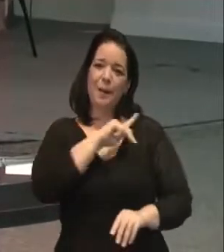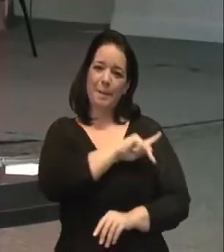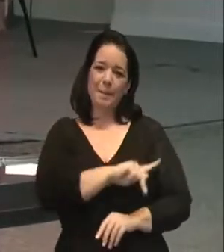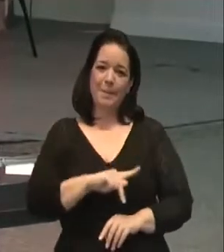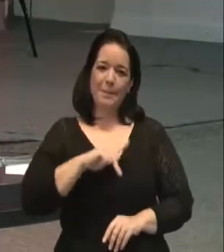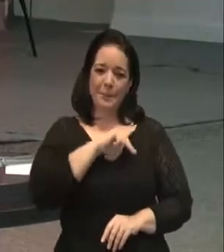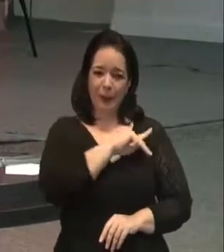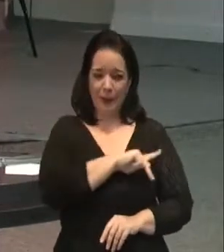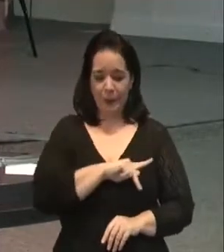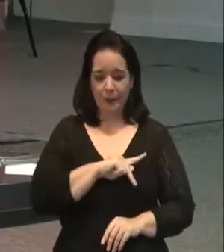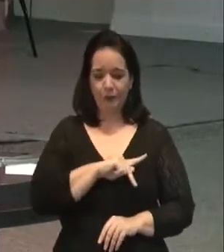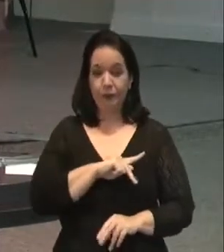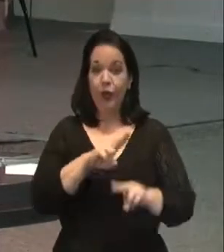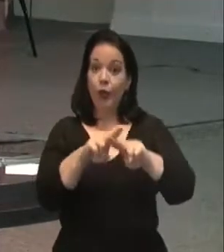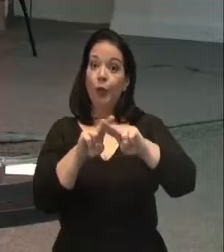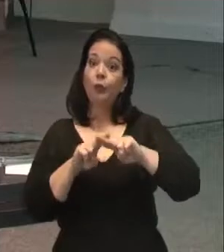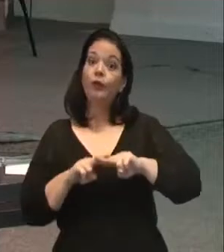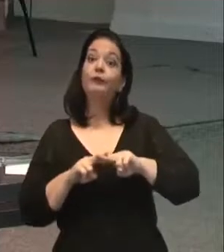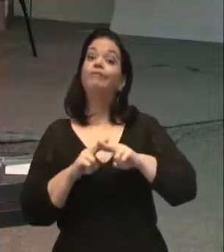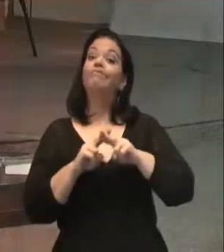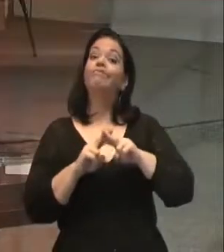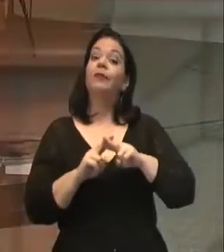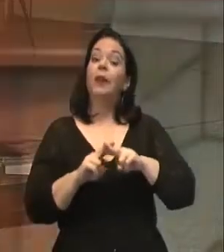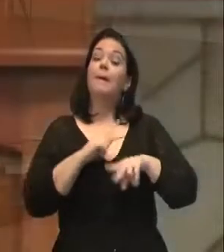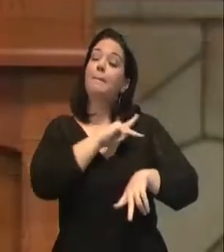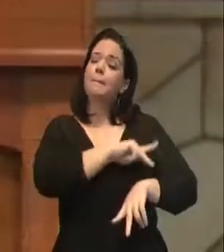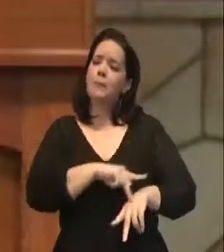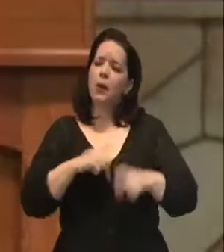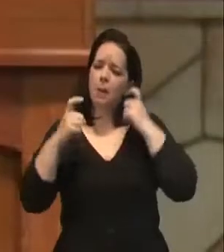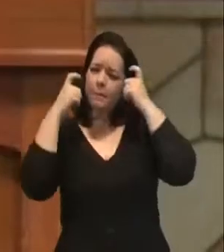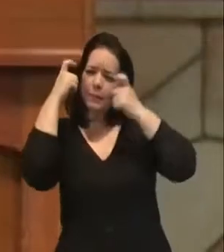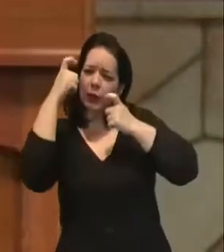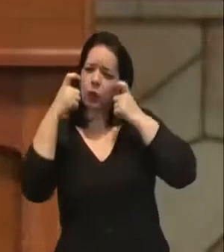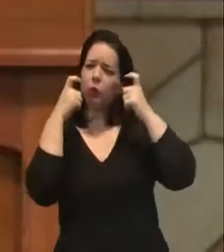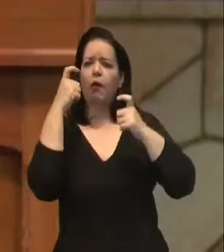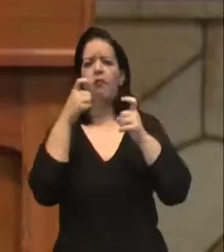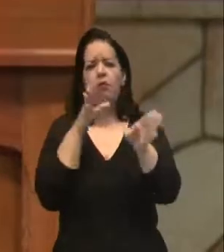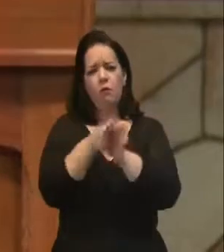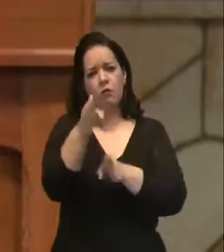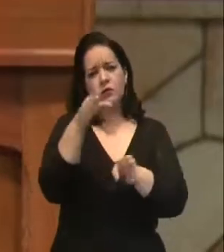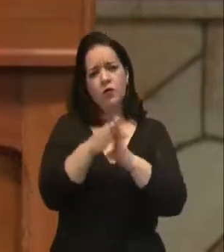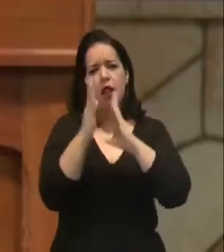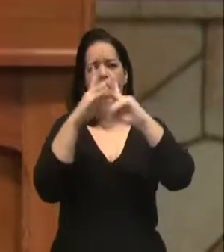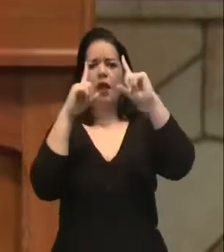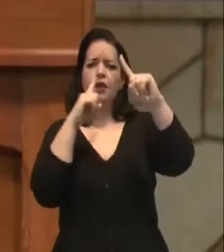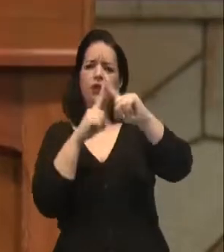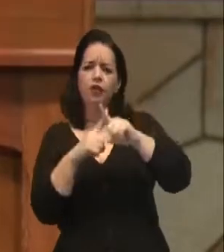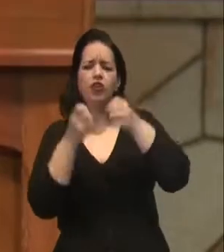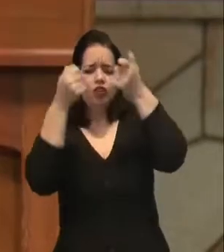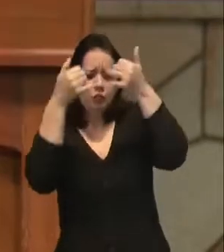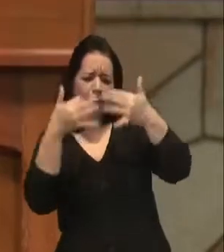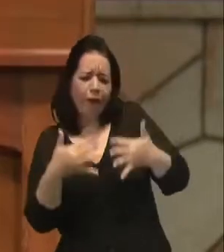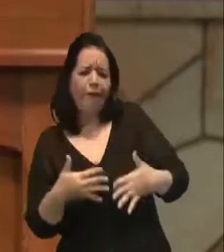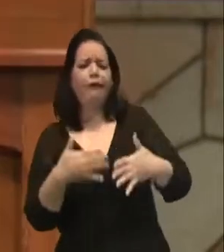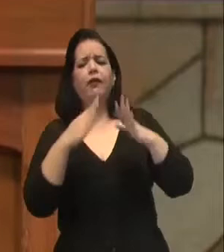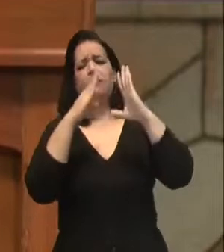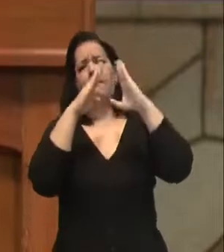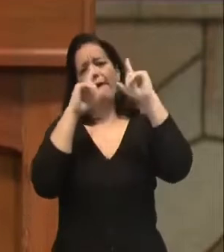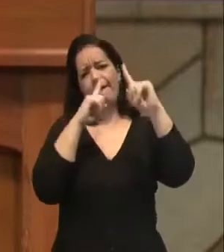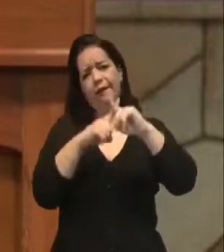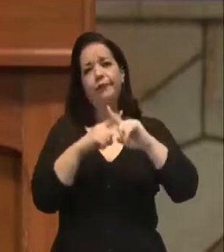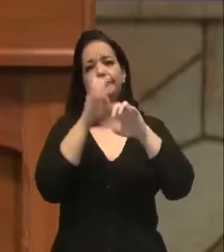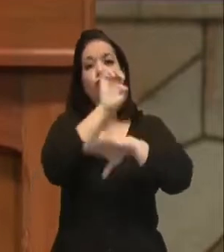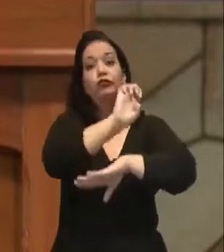sobre justamente a natureza da igreja, como é que a igreja funciona, não é?